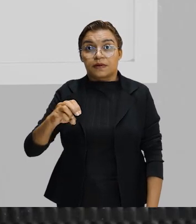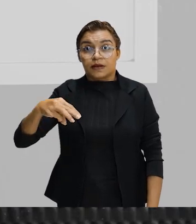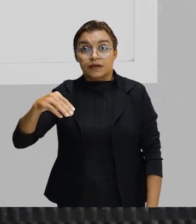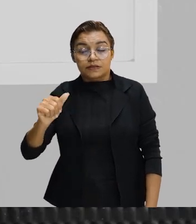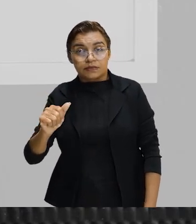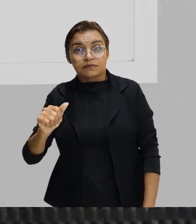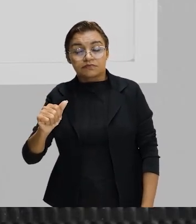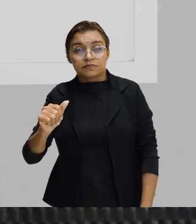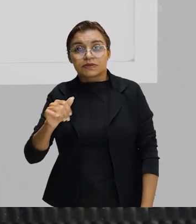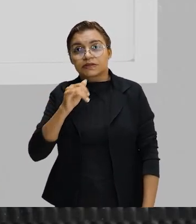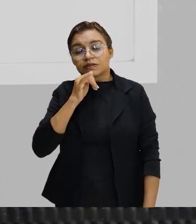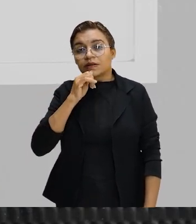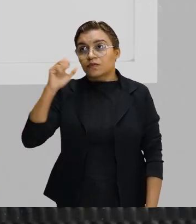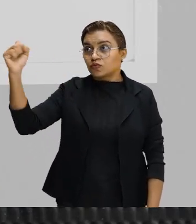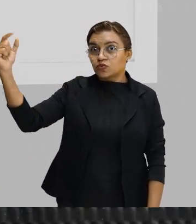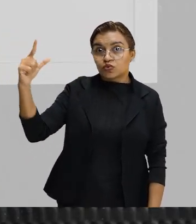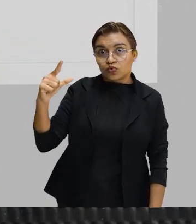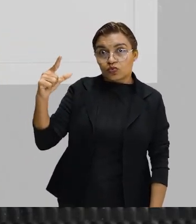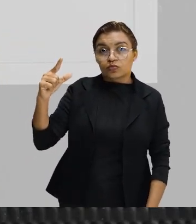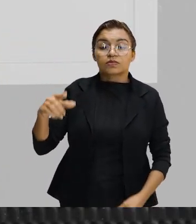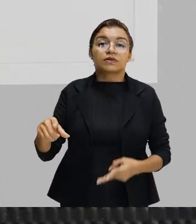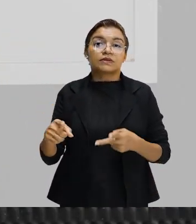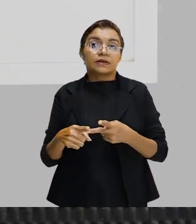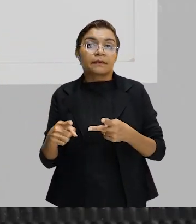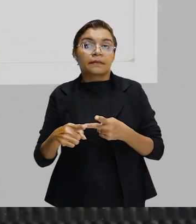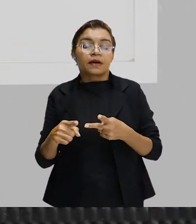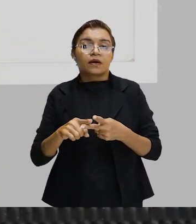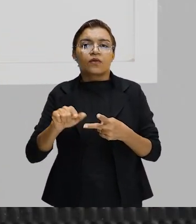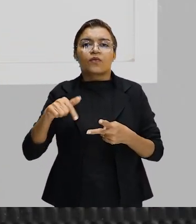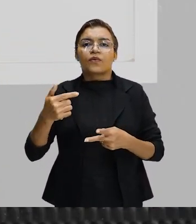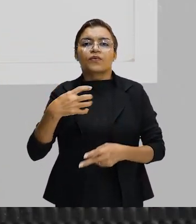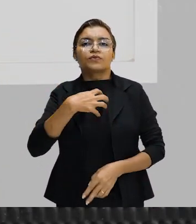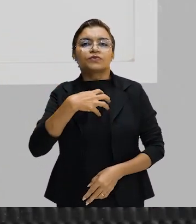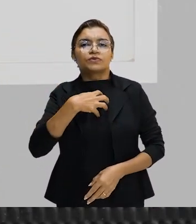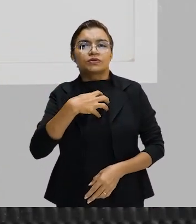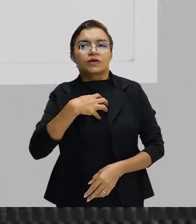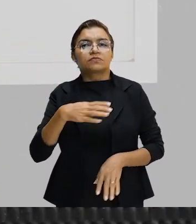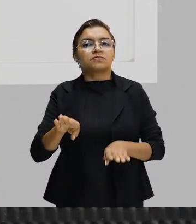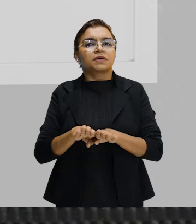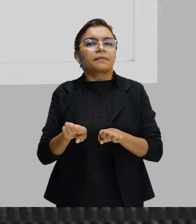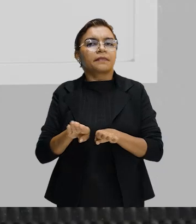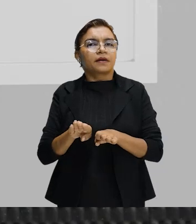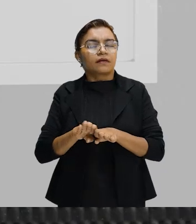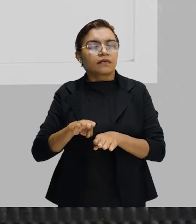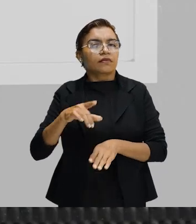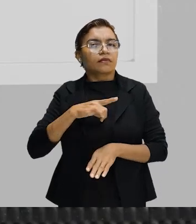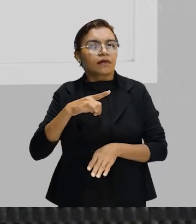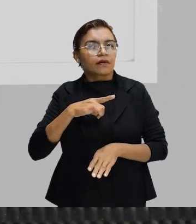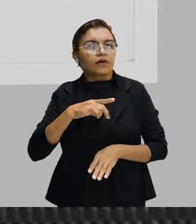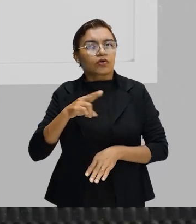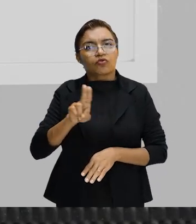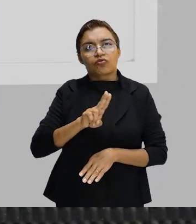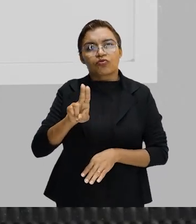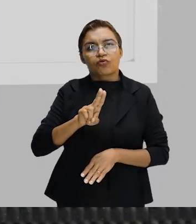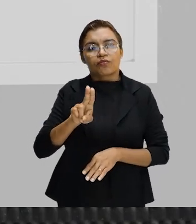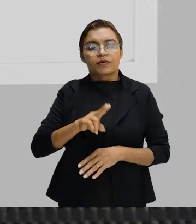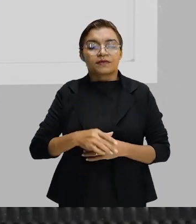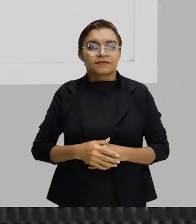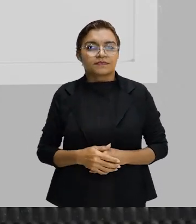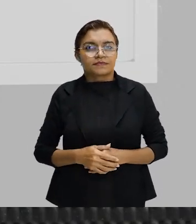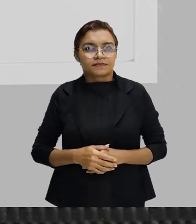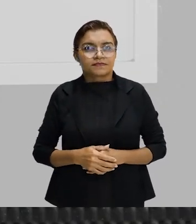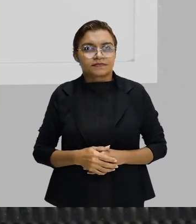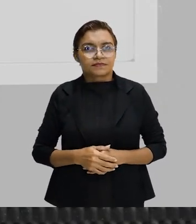Sol, tá ok? E um outro estado, né? Um outro estado chamado de